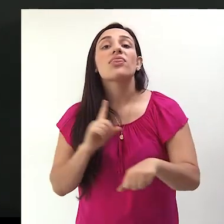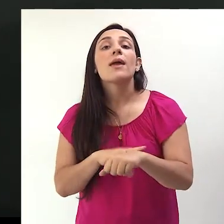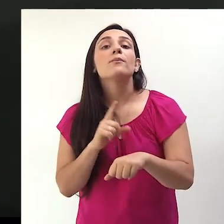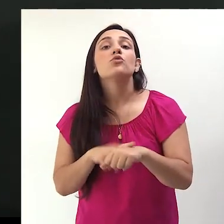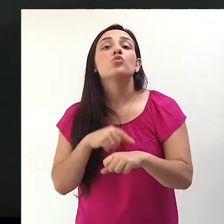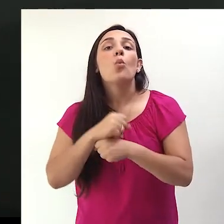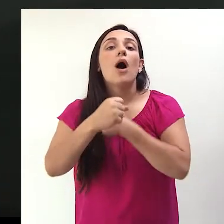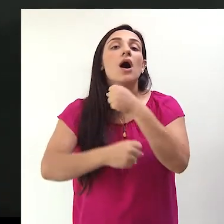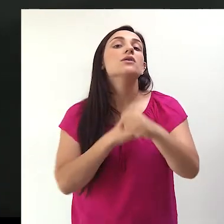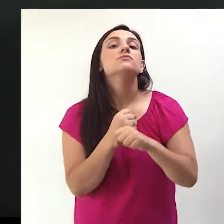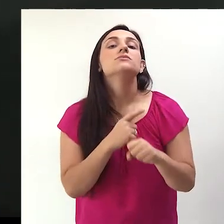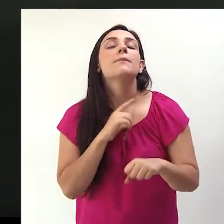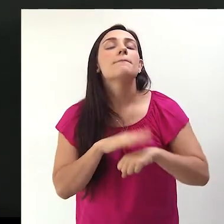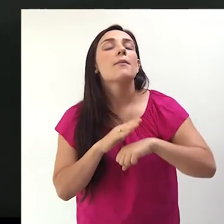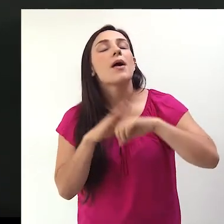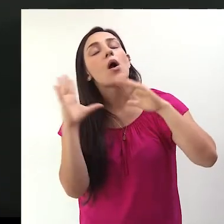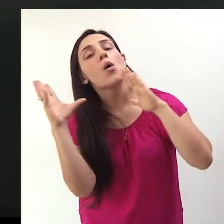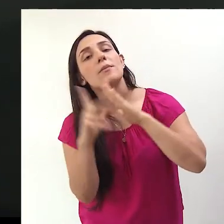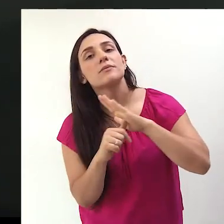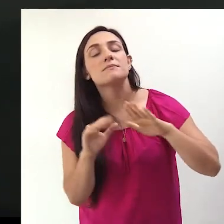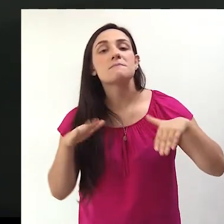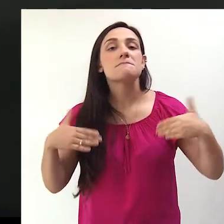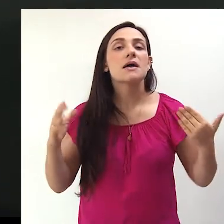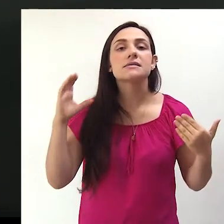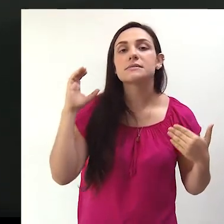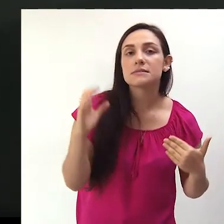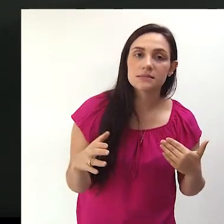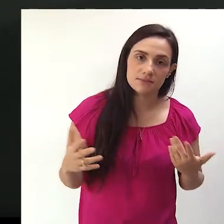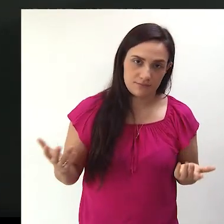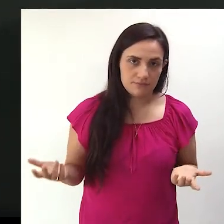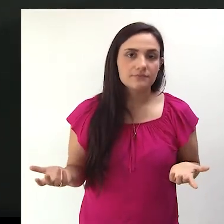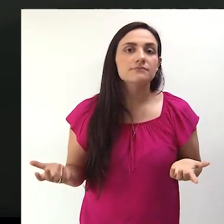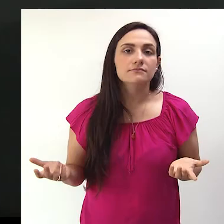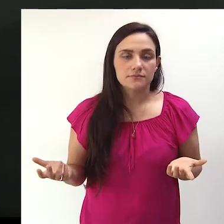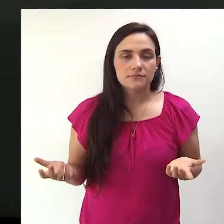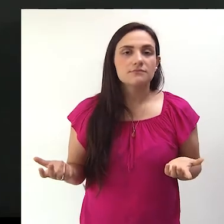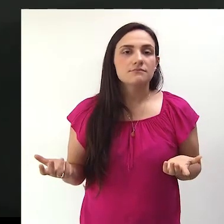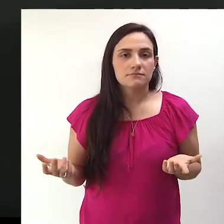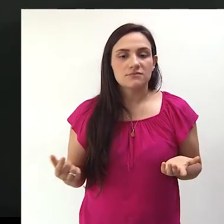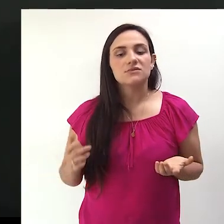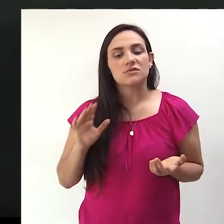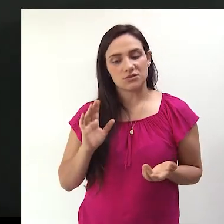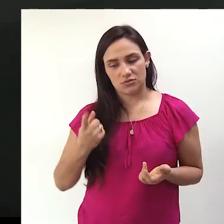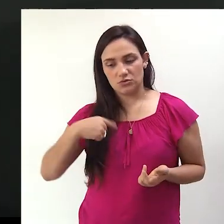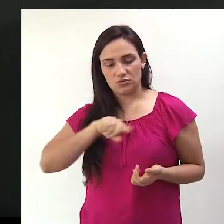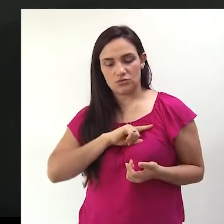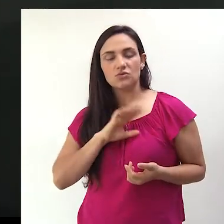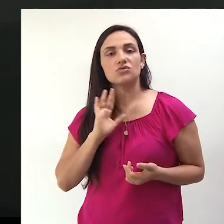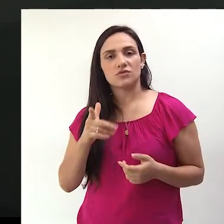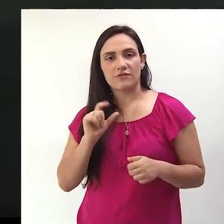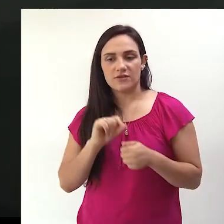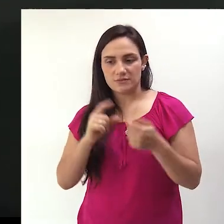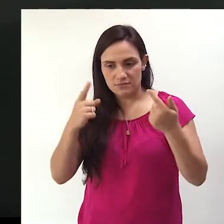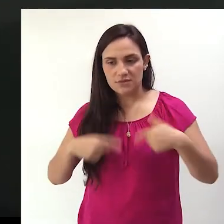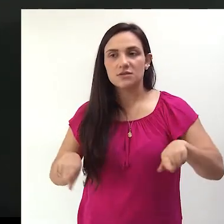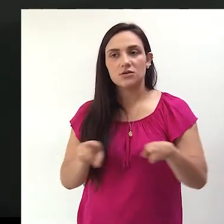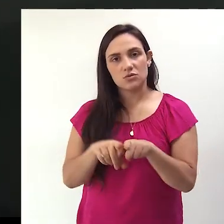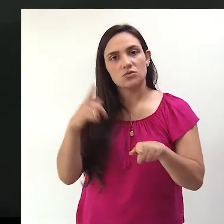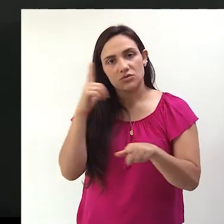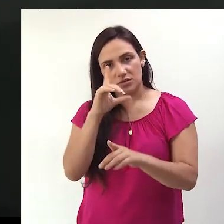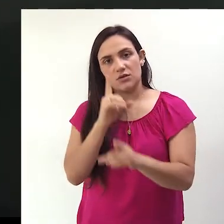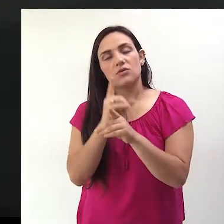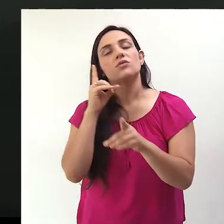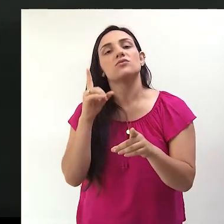existem períodos em que aumenta determinado tipo de crime ou não, que nós já estamos trabalhando com esses números para poder focar ações